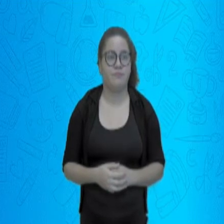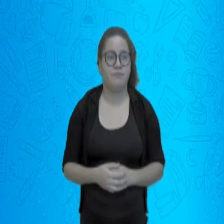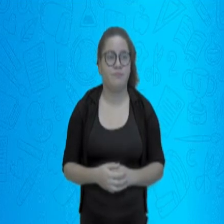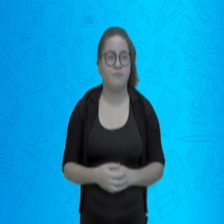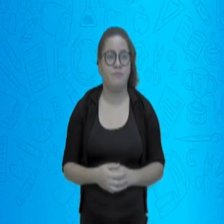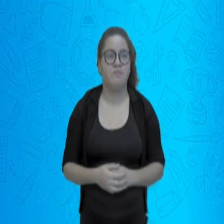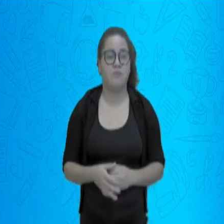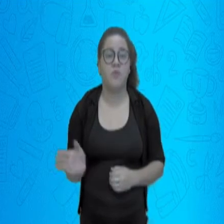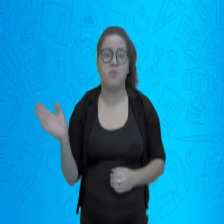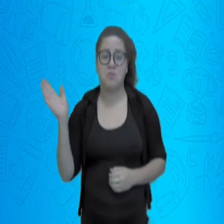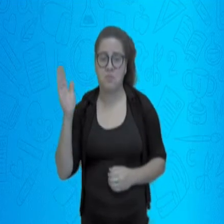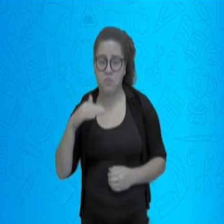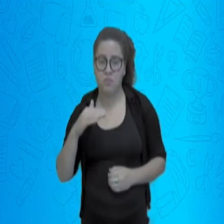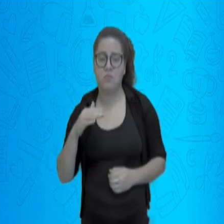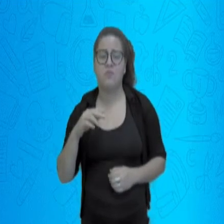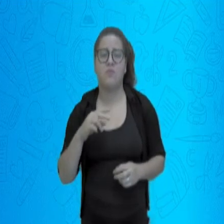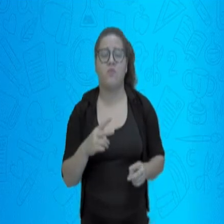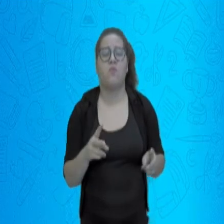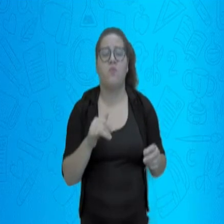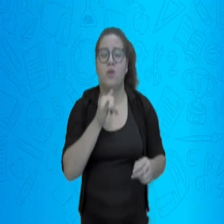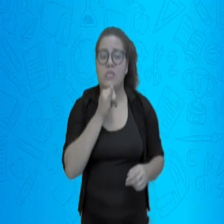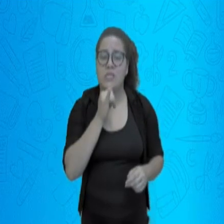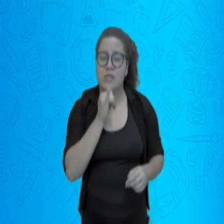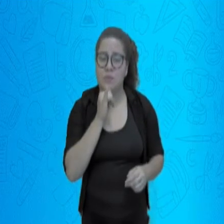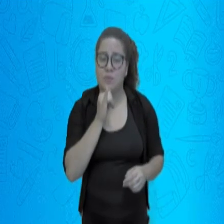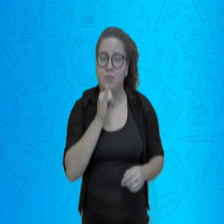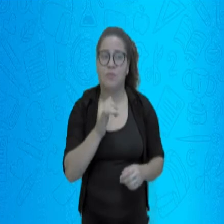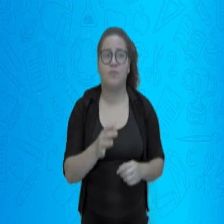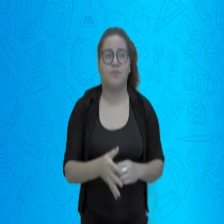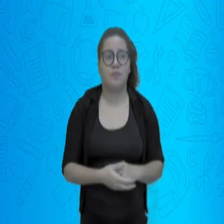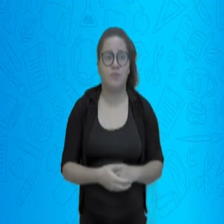Agora nós vamos ver alguns exemplos, tá?